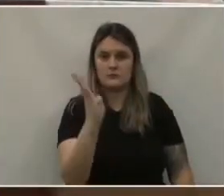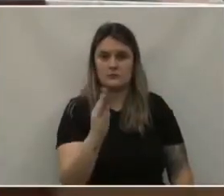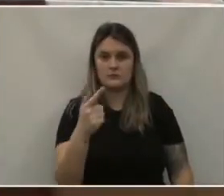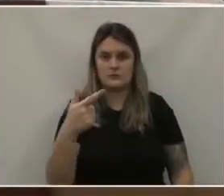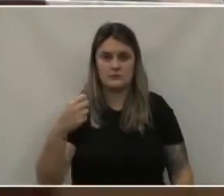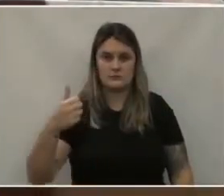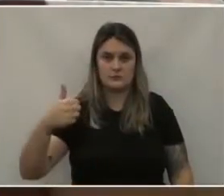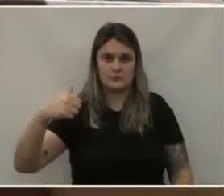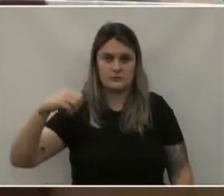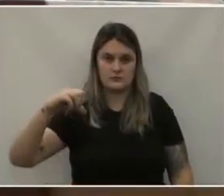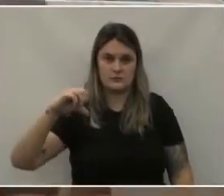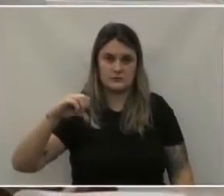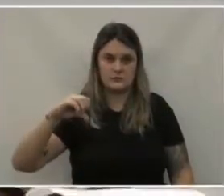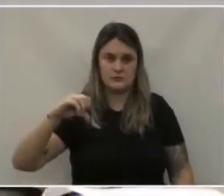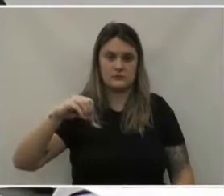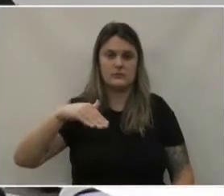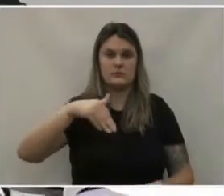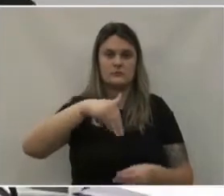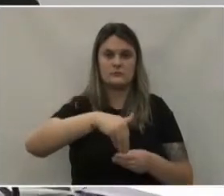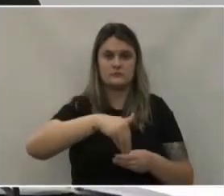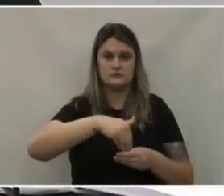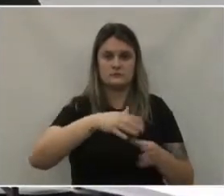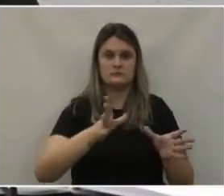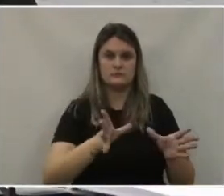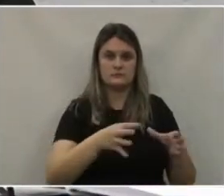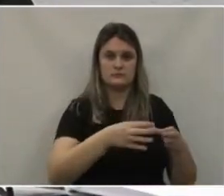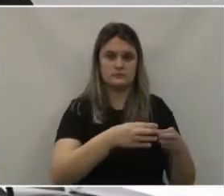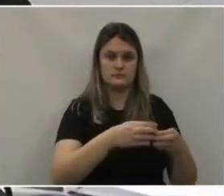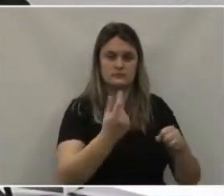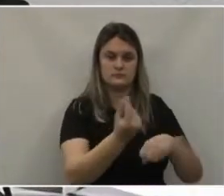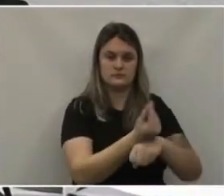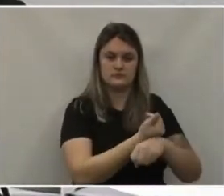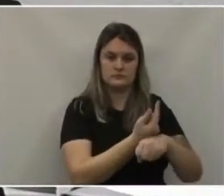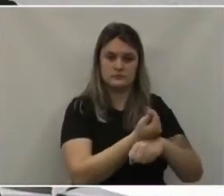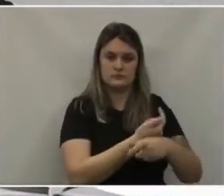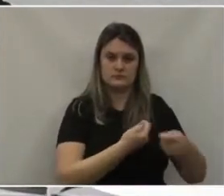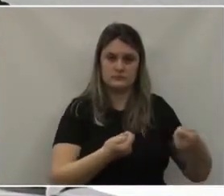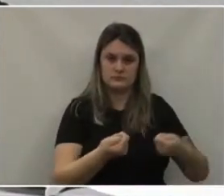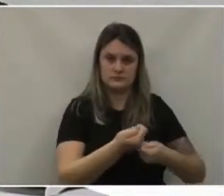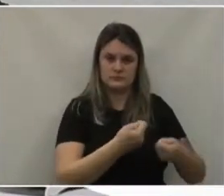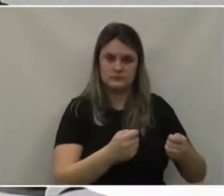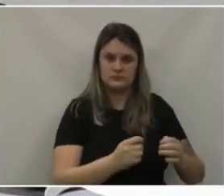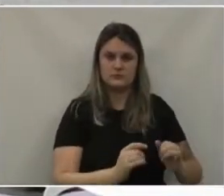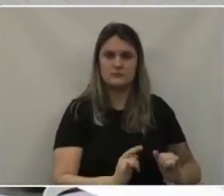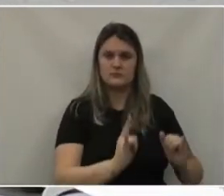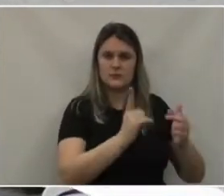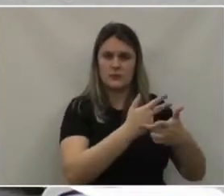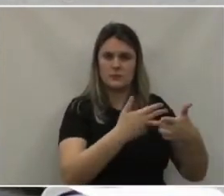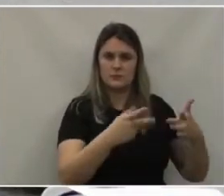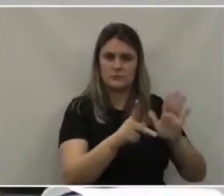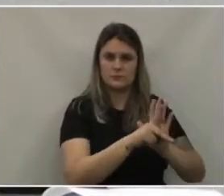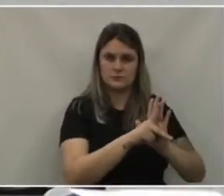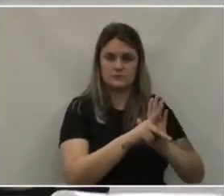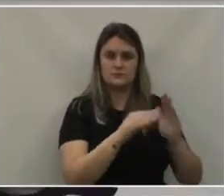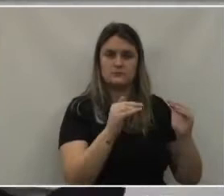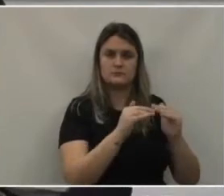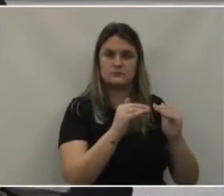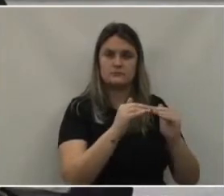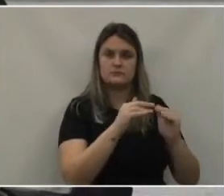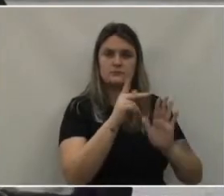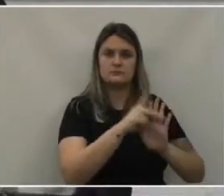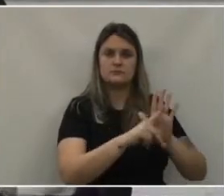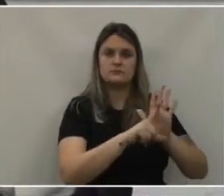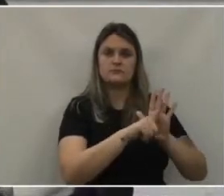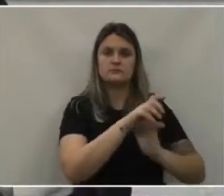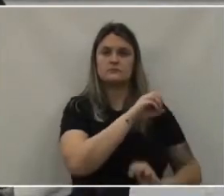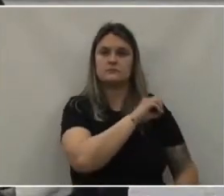Votação do parecer fundamentado da Comissão de Finanças, Orçamento e Patrimônio. Favorável ao projeto de lei ordinária